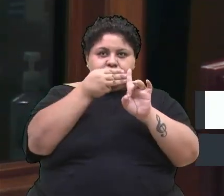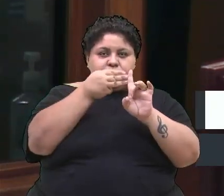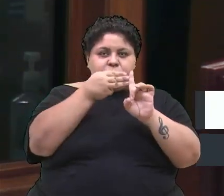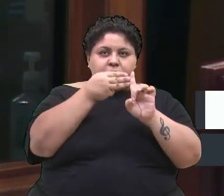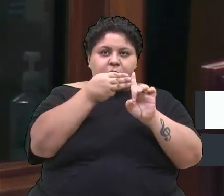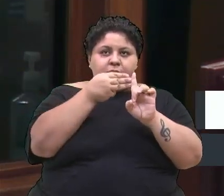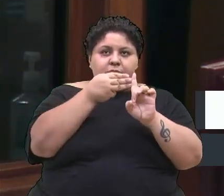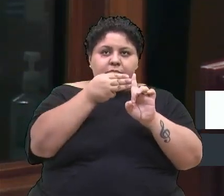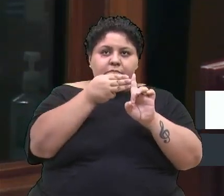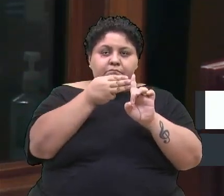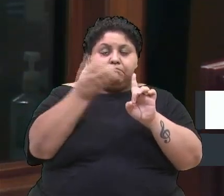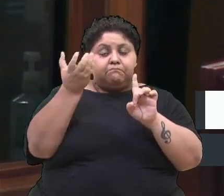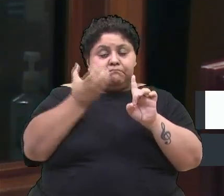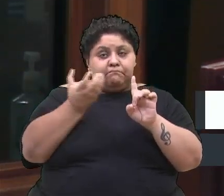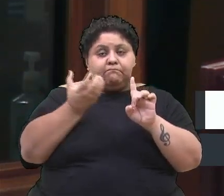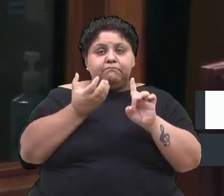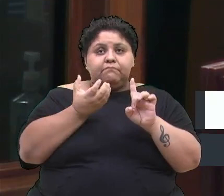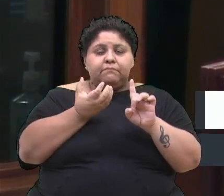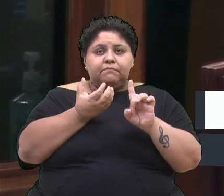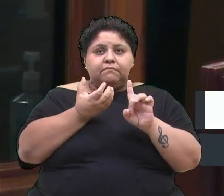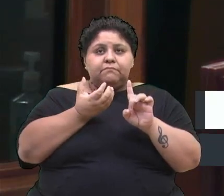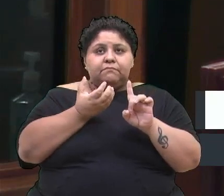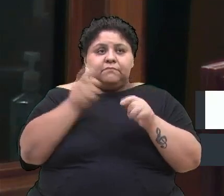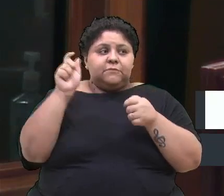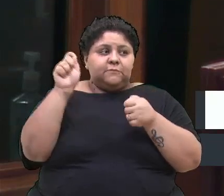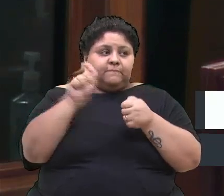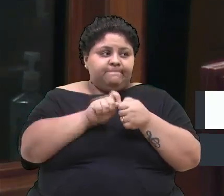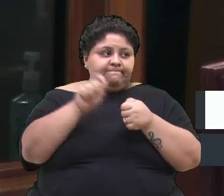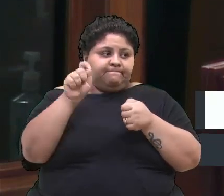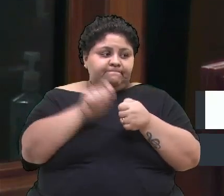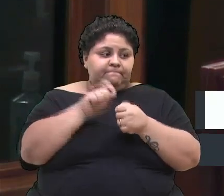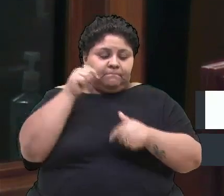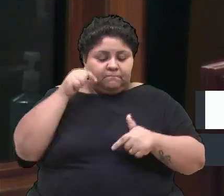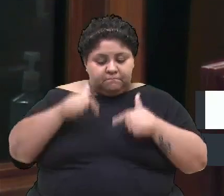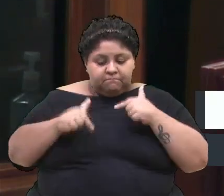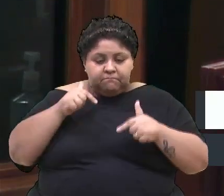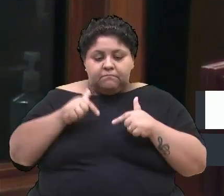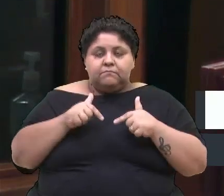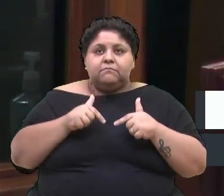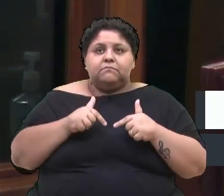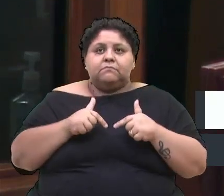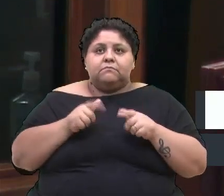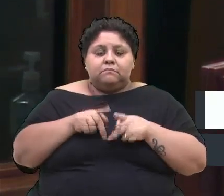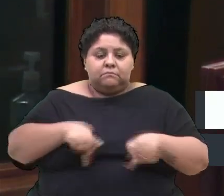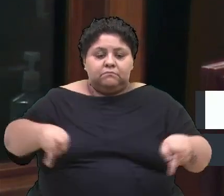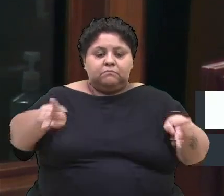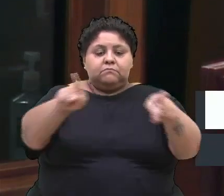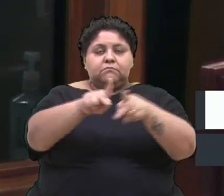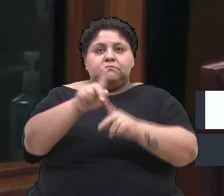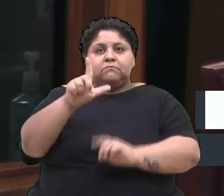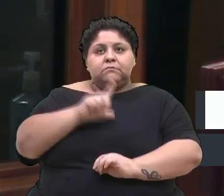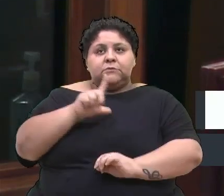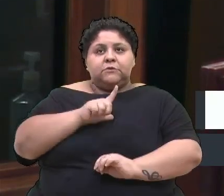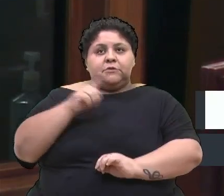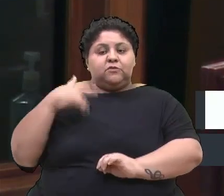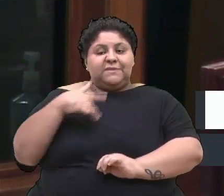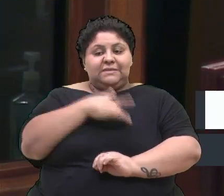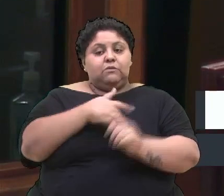eu pretendia executar, trabalhar para que a população tivesse uma saúde melhor.